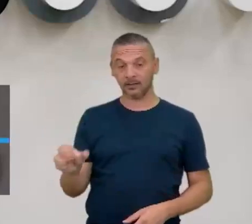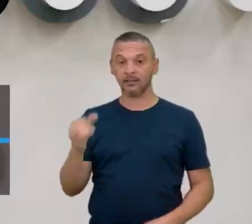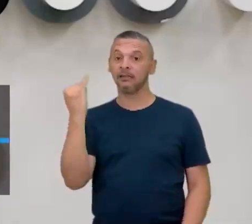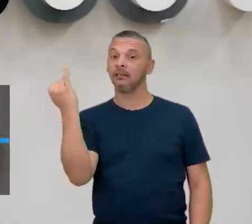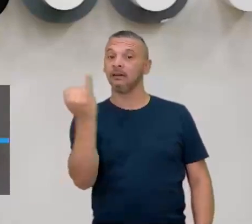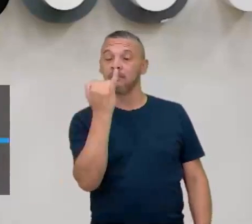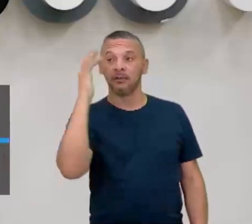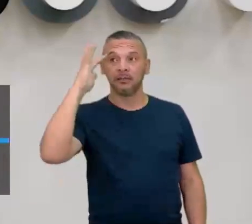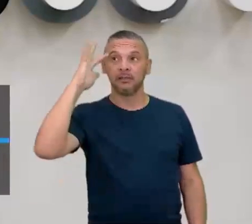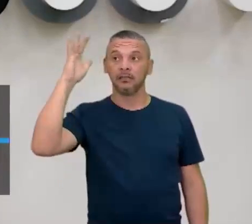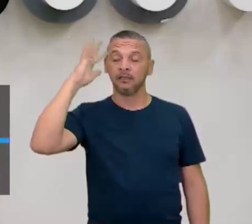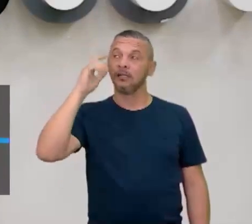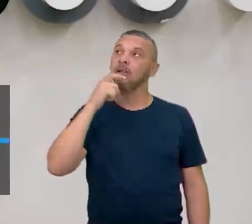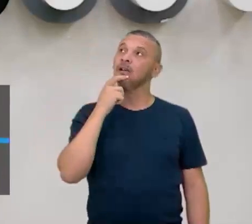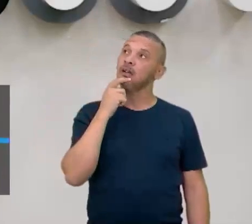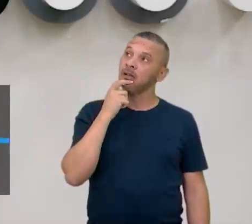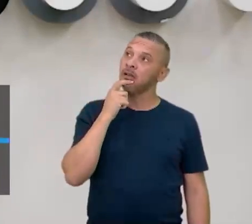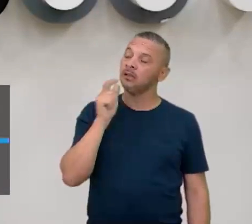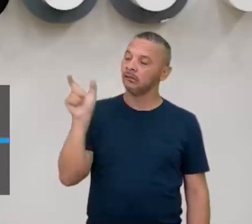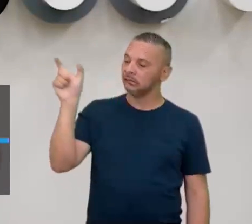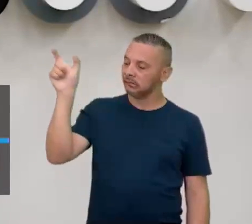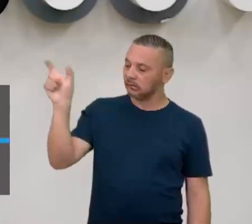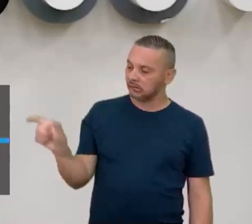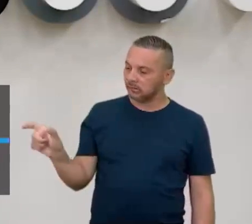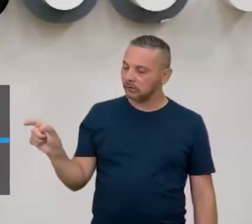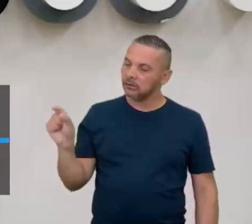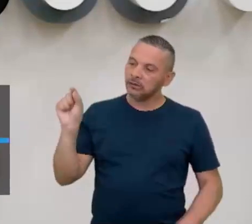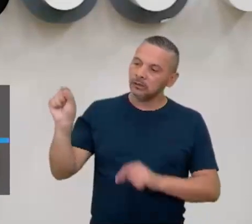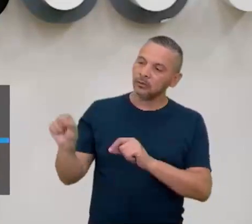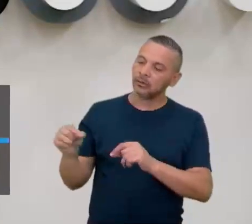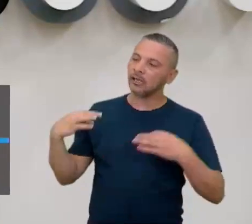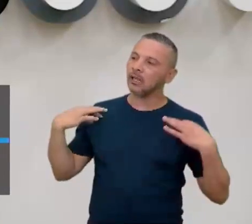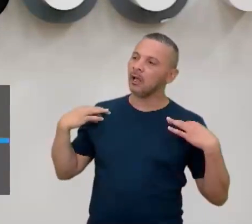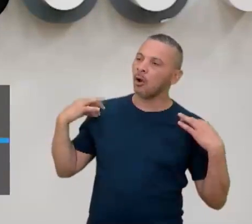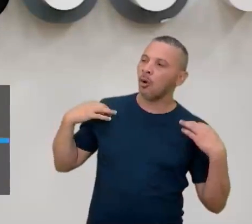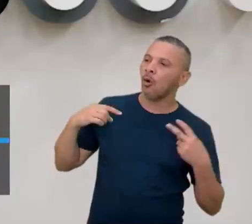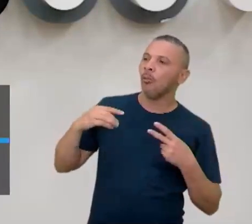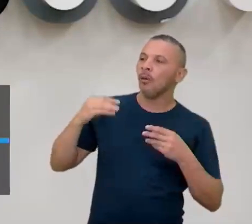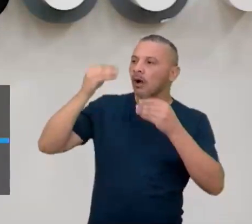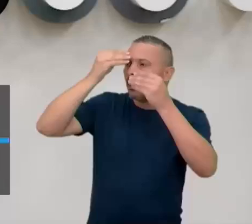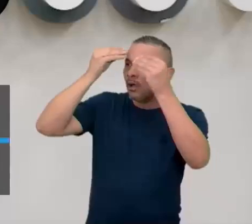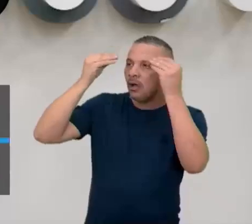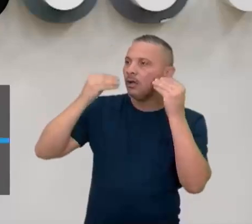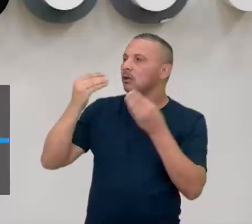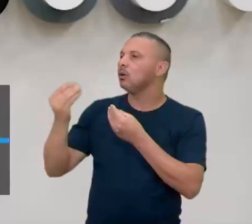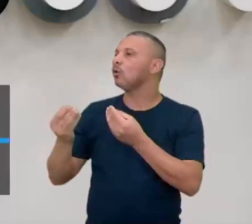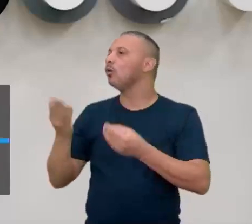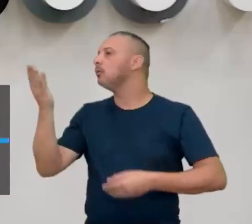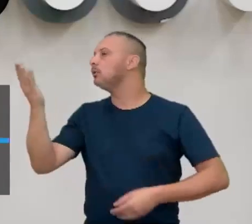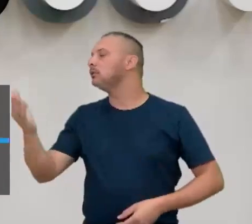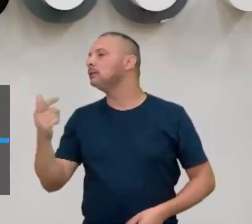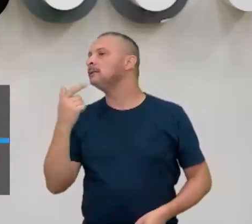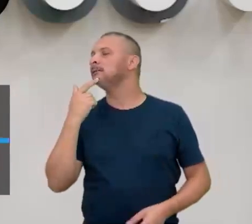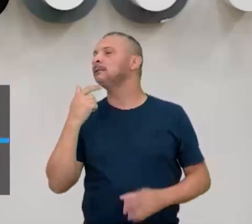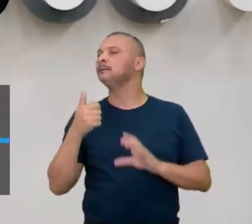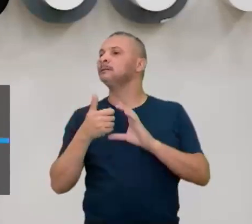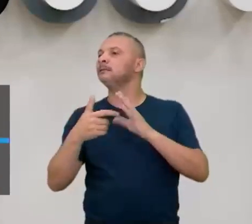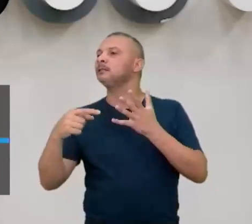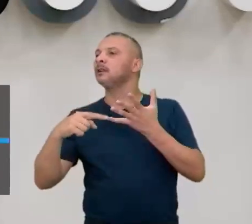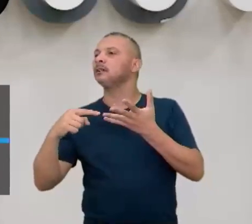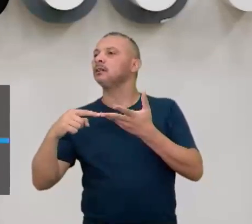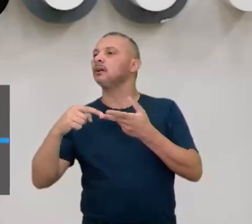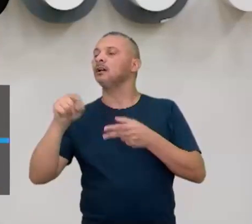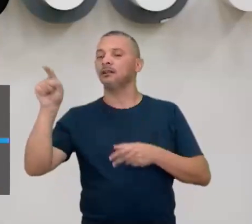eu pense que figurino esse personagem pode ter, e o aderecista aí ajuda aí a compor, a trazer os elementos que faltam